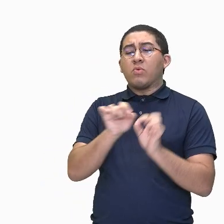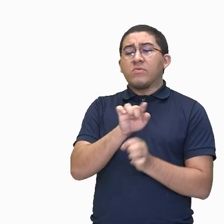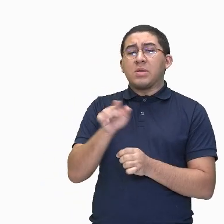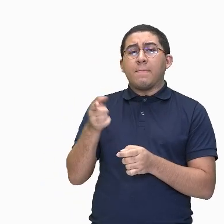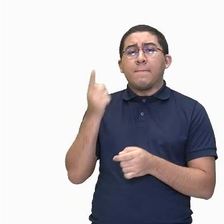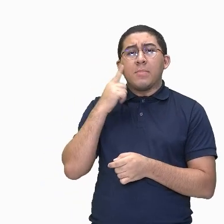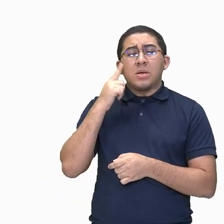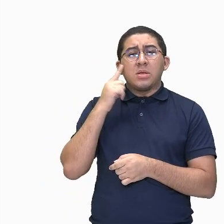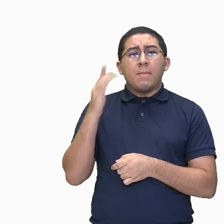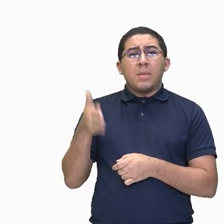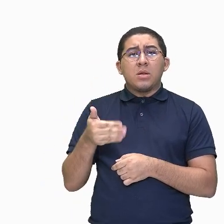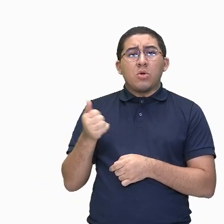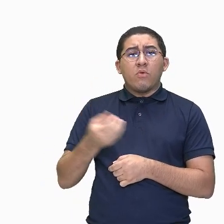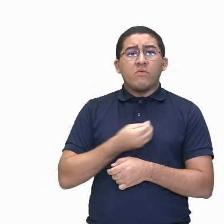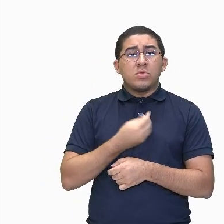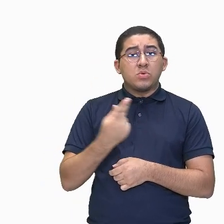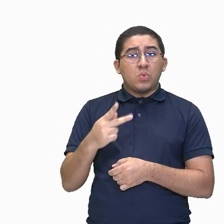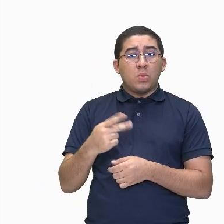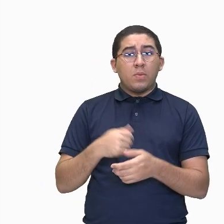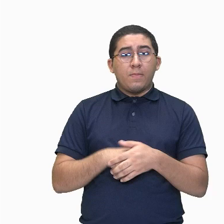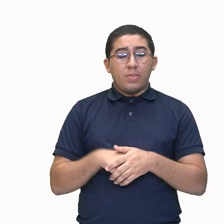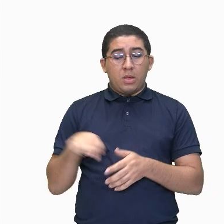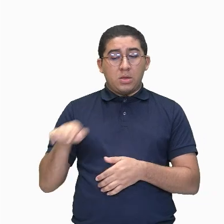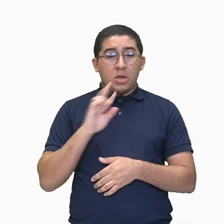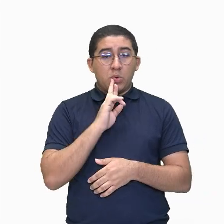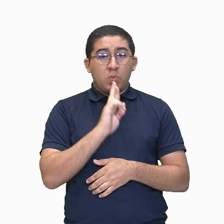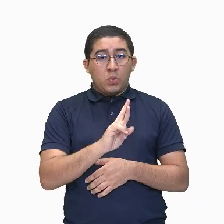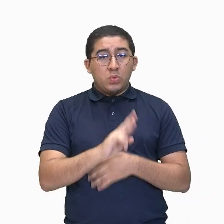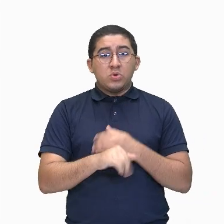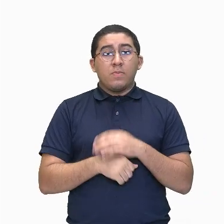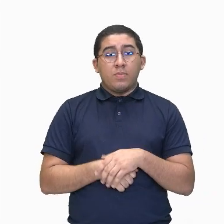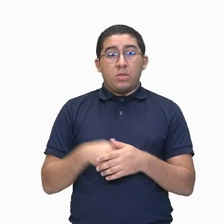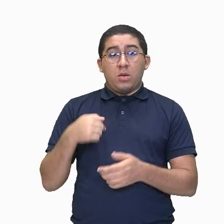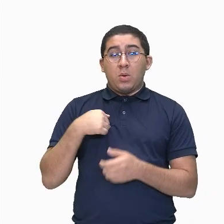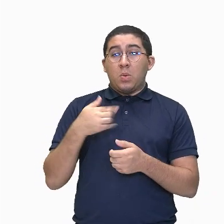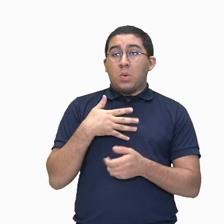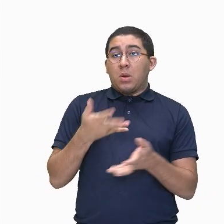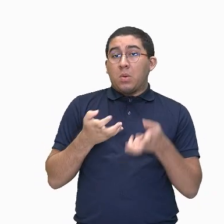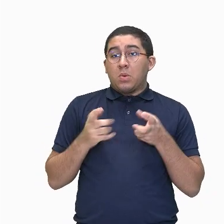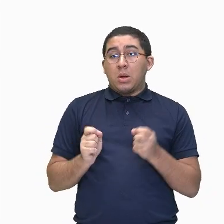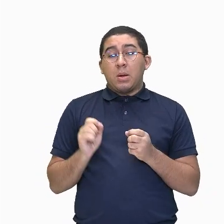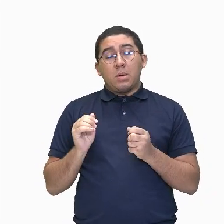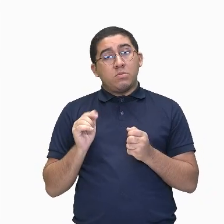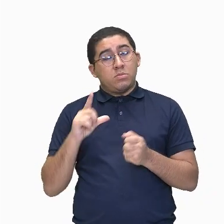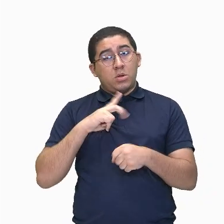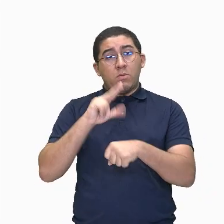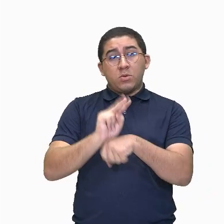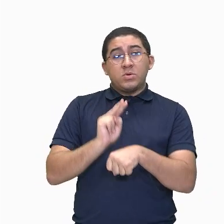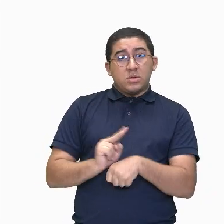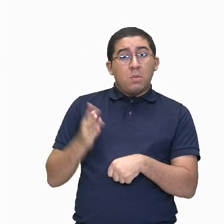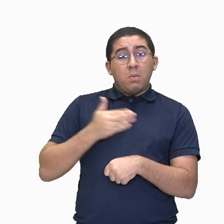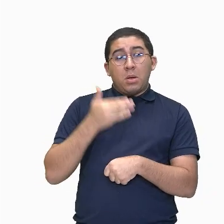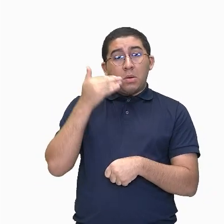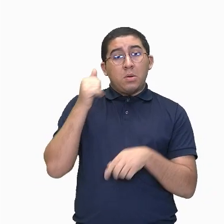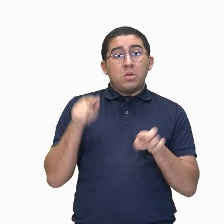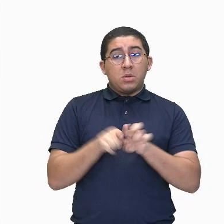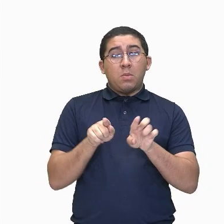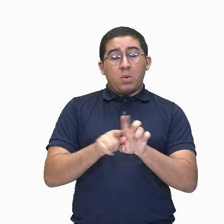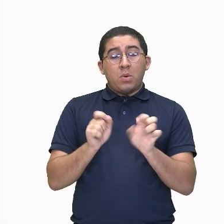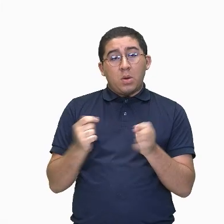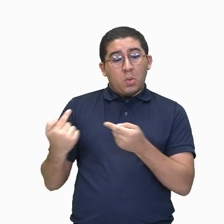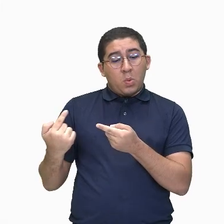melhorar a vida dos pescadores? E o seu José responde, gostaria de mais fiscalização contra